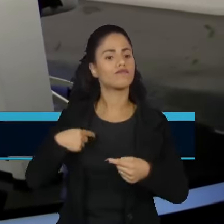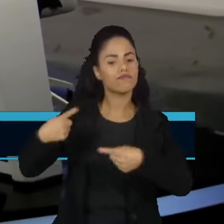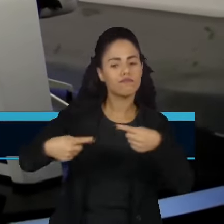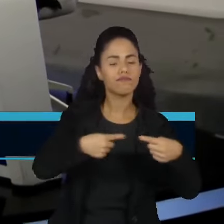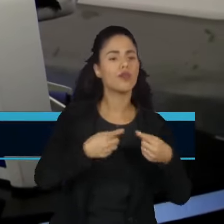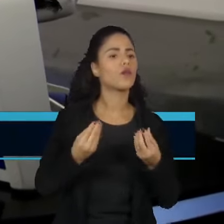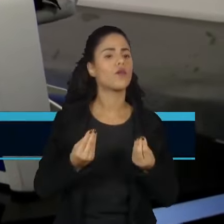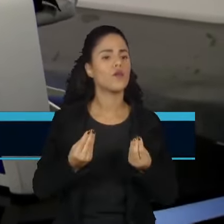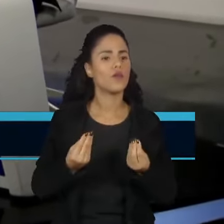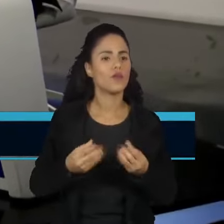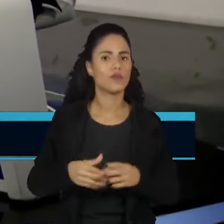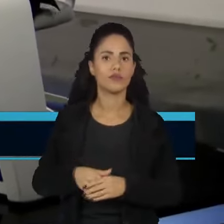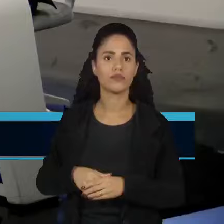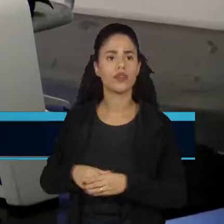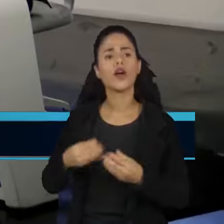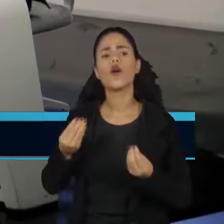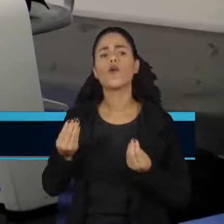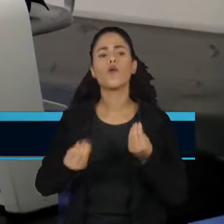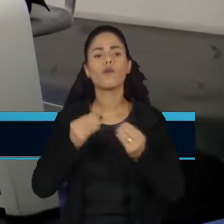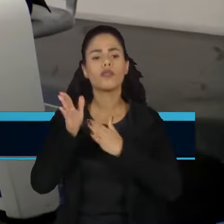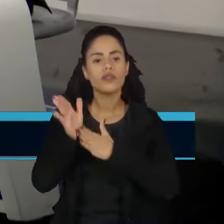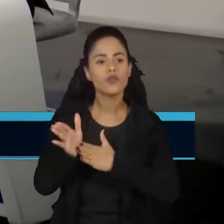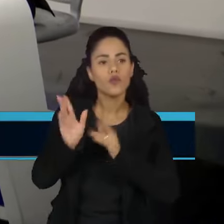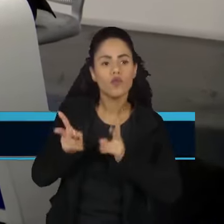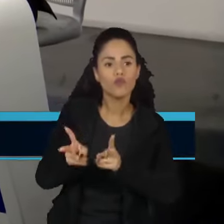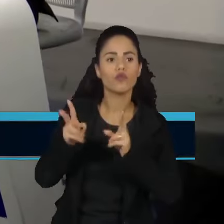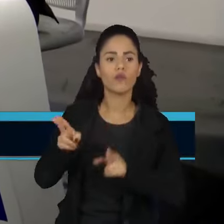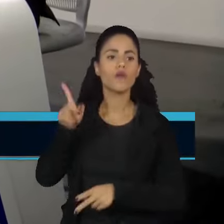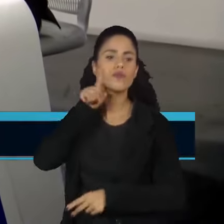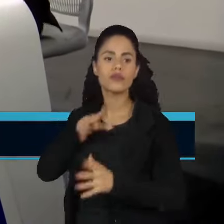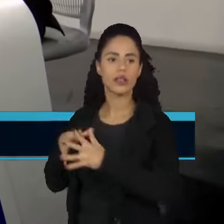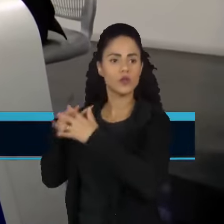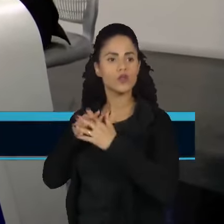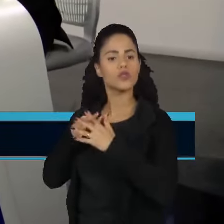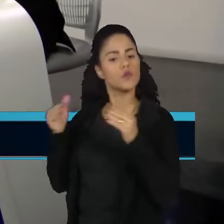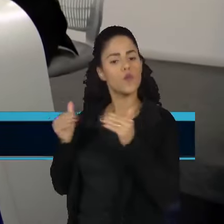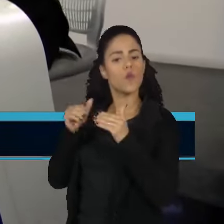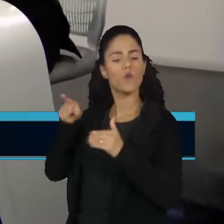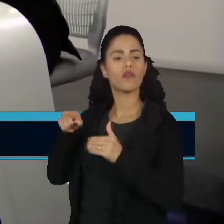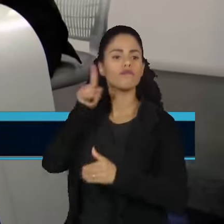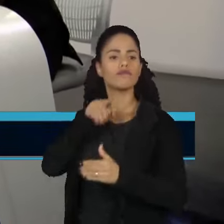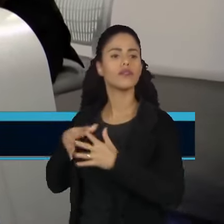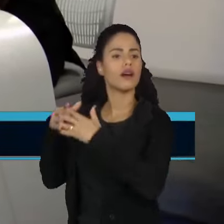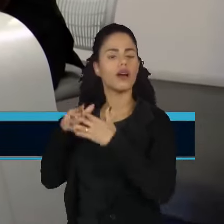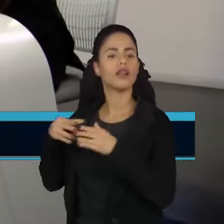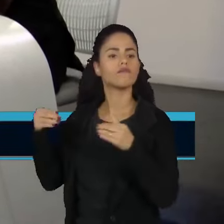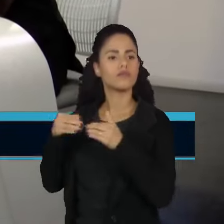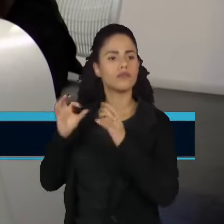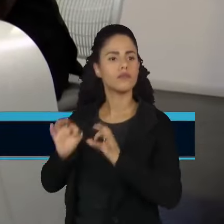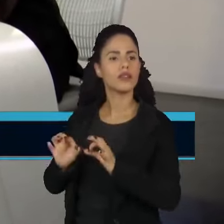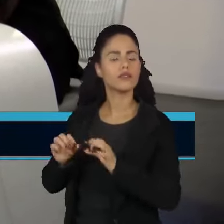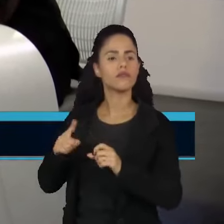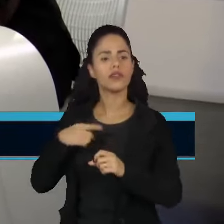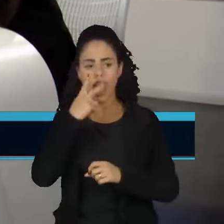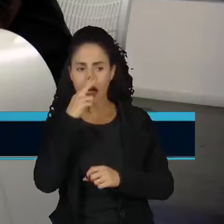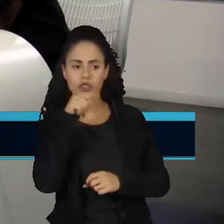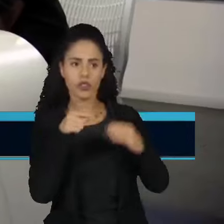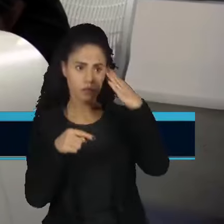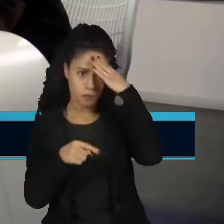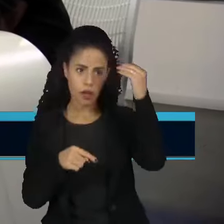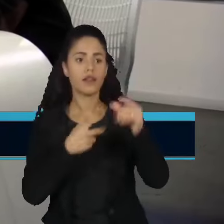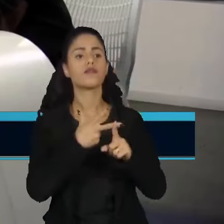governo? E qual a chance dele seguir o mesmo caminho dos Estados Unidos, por exemplo, que reconheceu a derrota de Maduro e de outros, né, países que